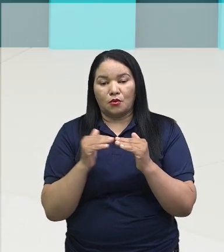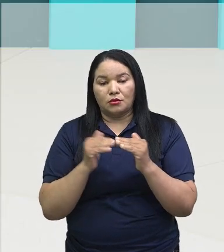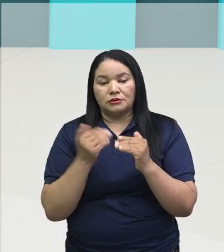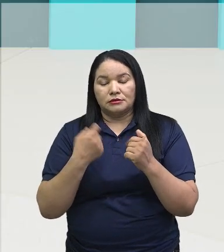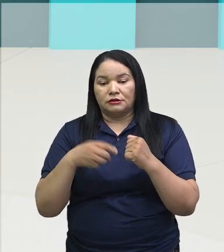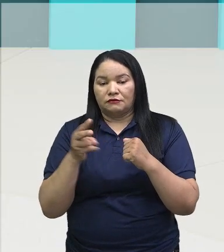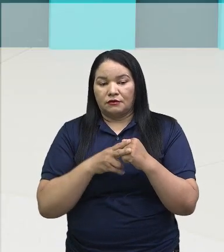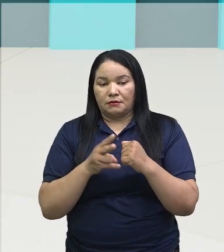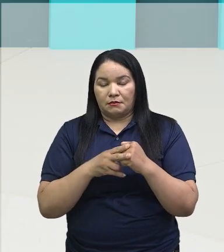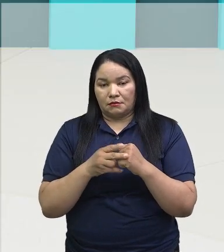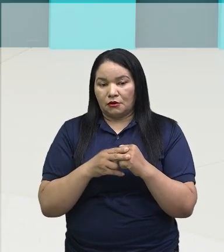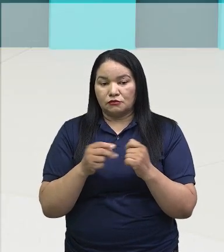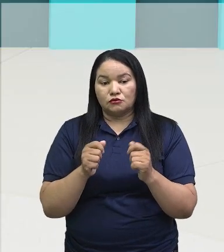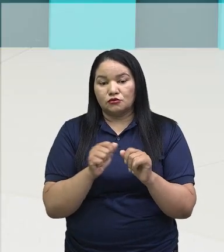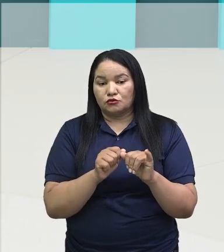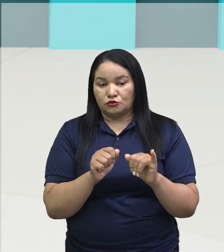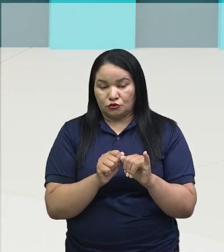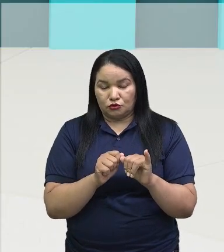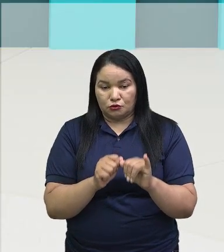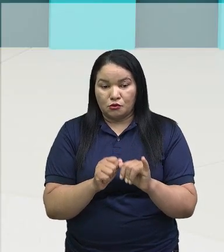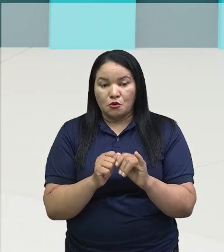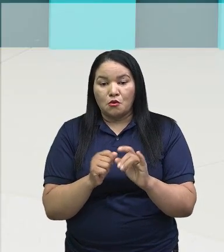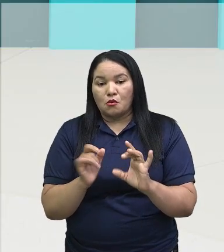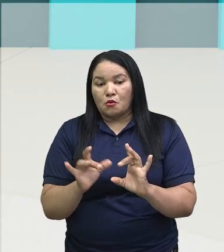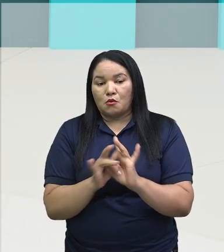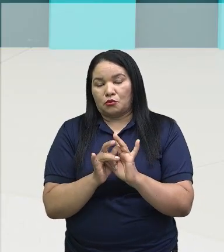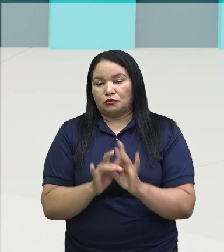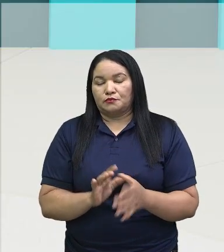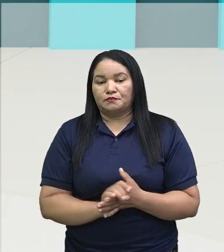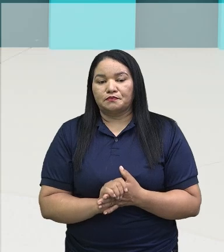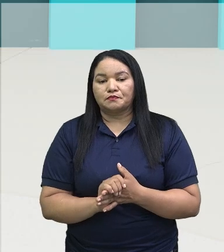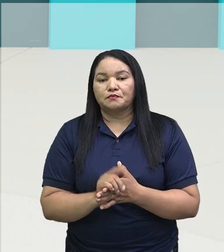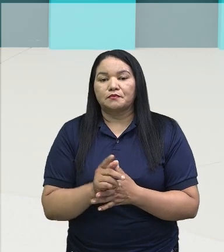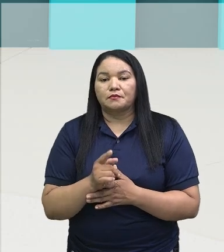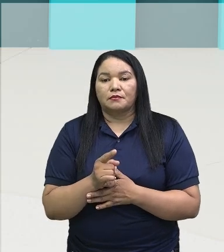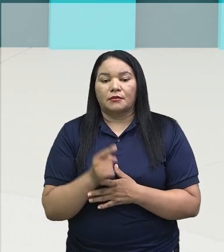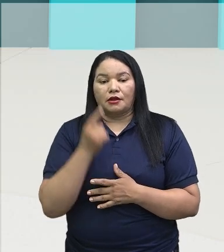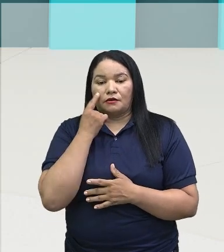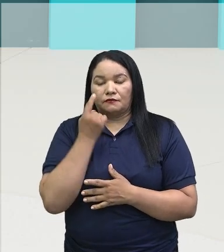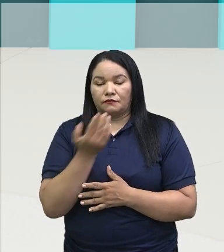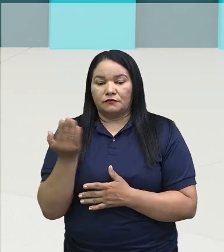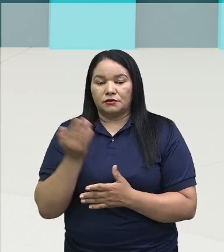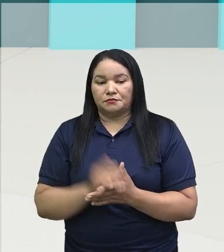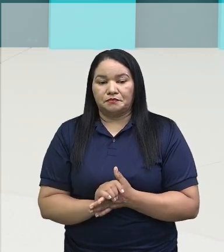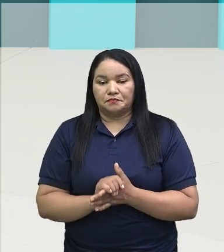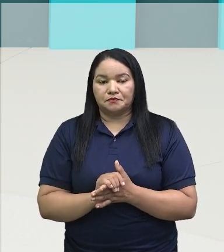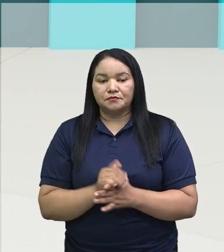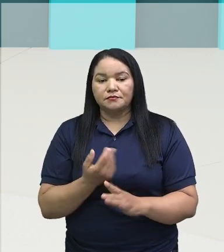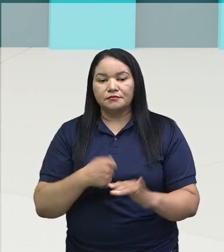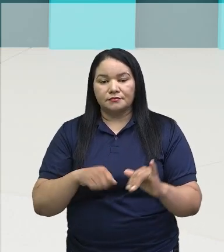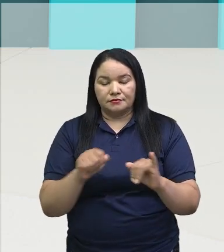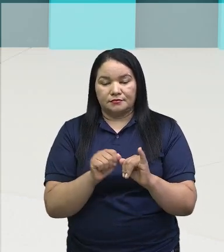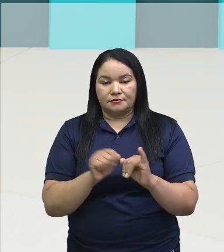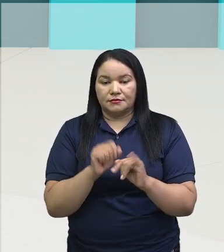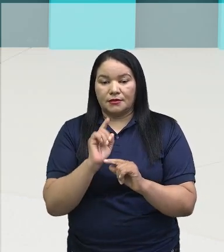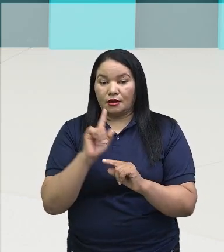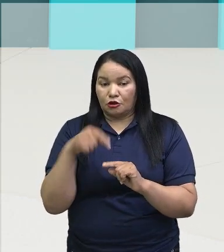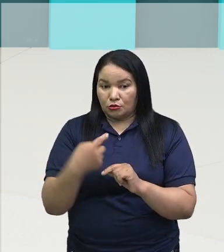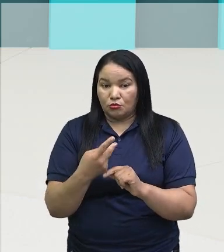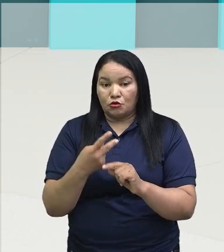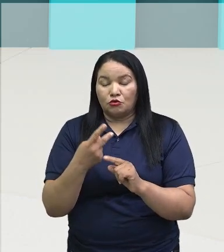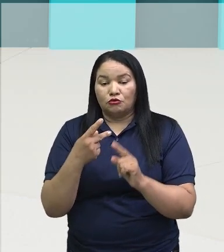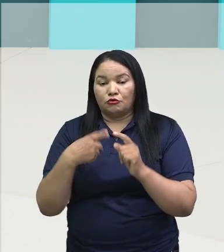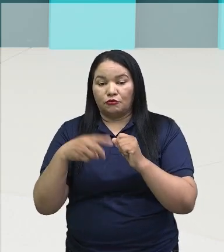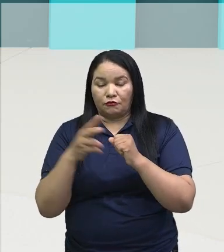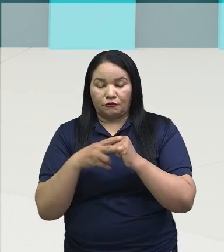composto. Sujeito composto, que significa que tem mais de um. Então, sujeito composto anteposto ao verbo. O verbo